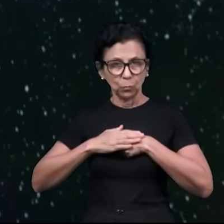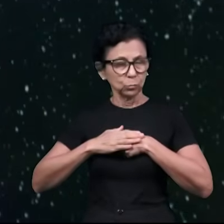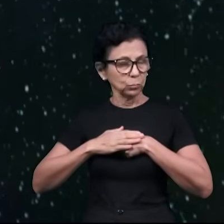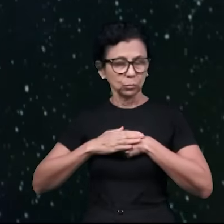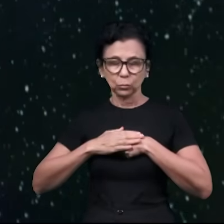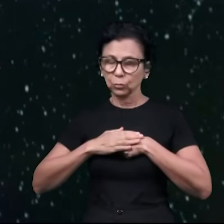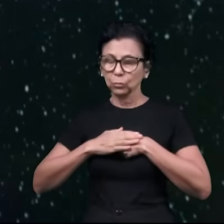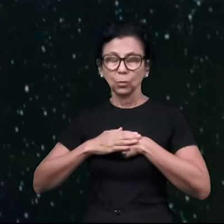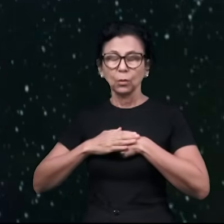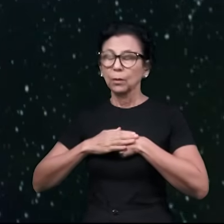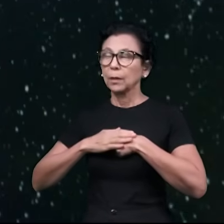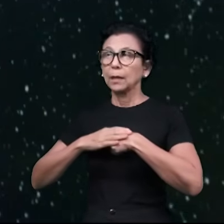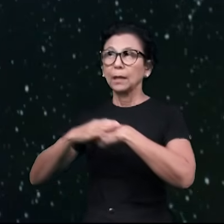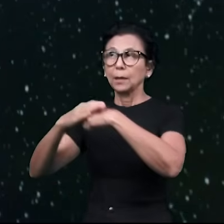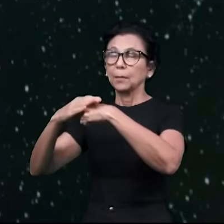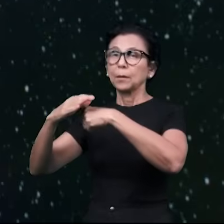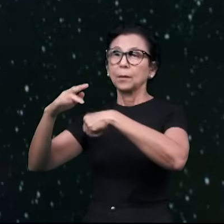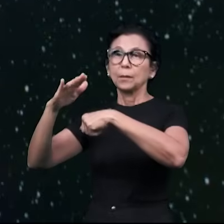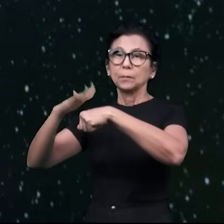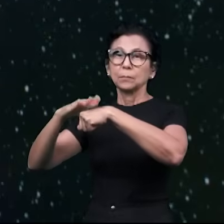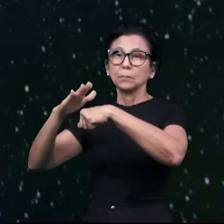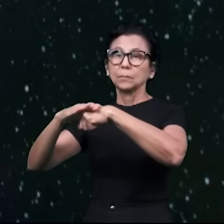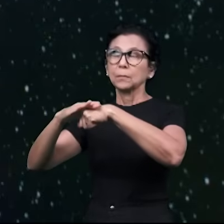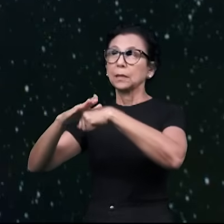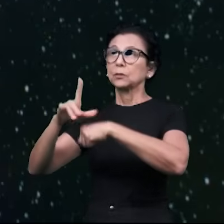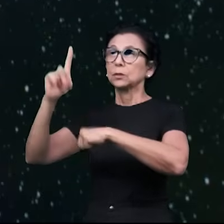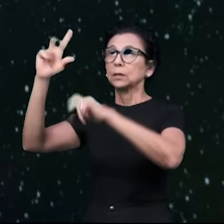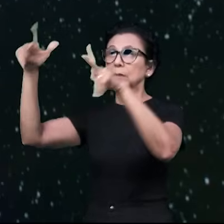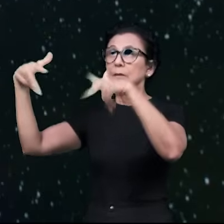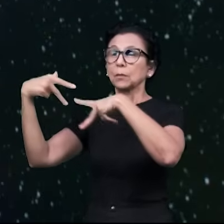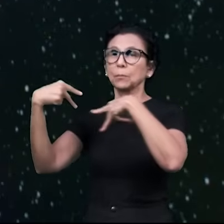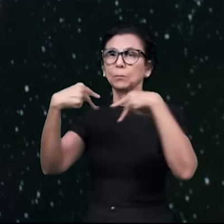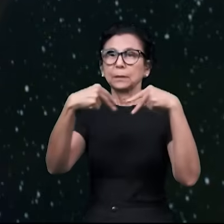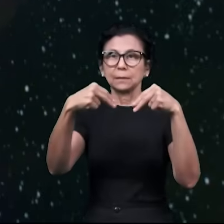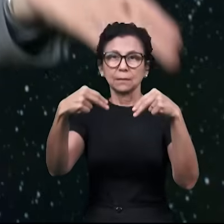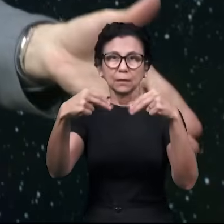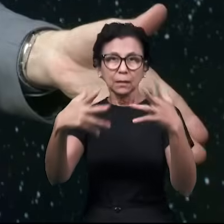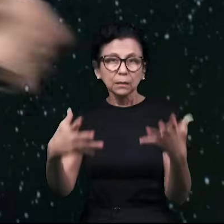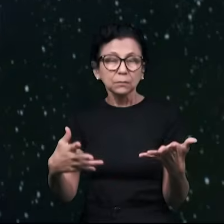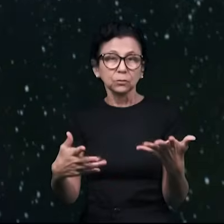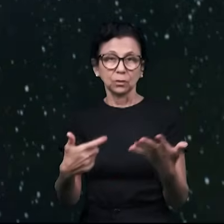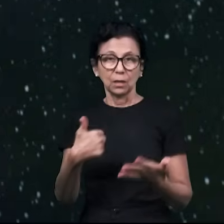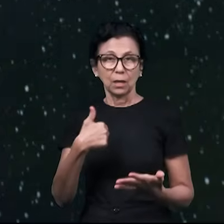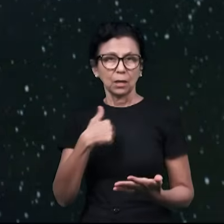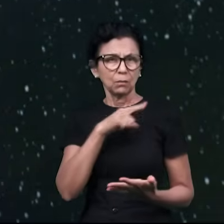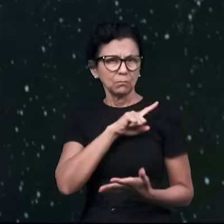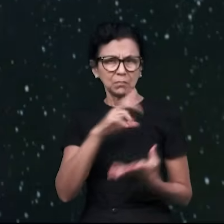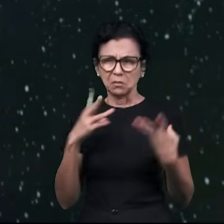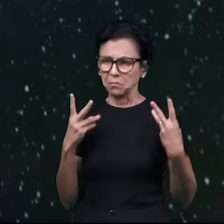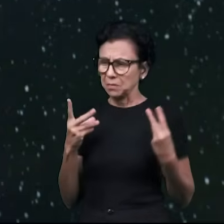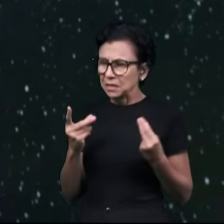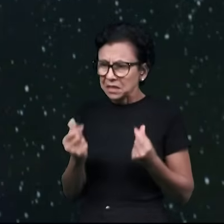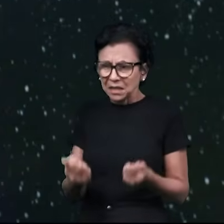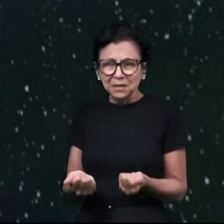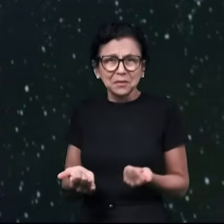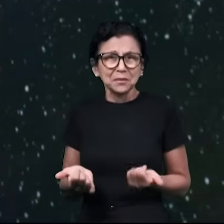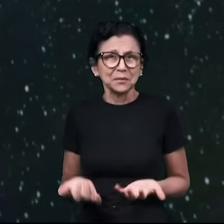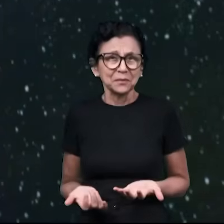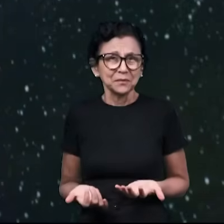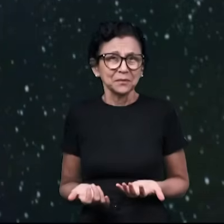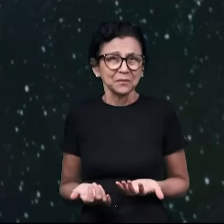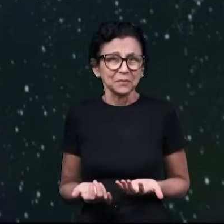Então a salvação começa com a graça. Eu não mereço, você também, ninguém merece, mas